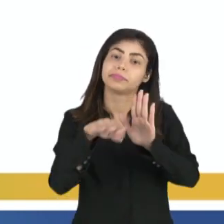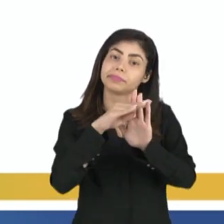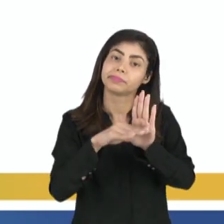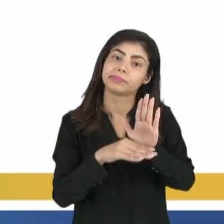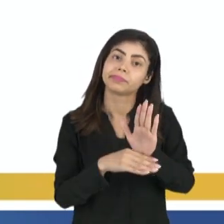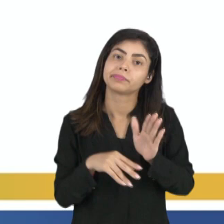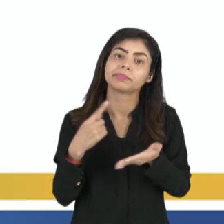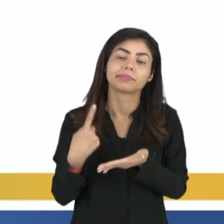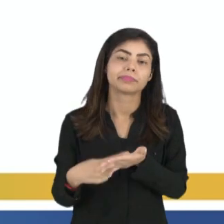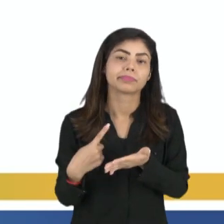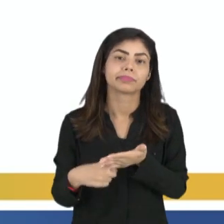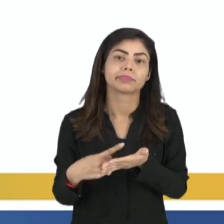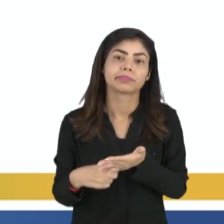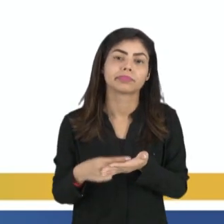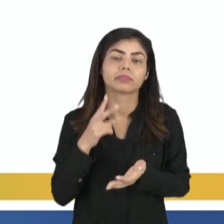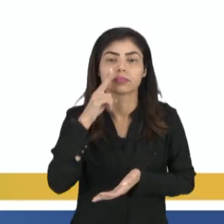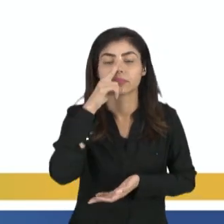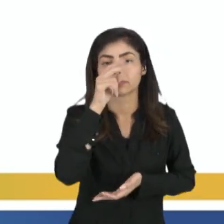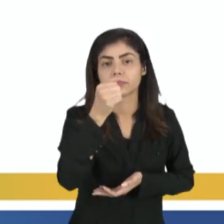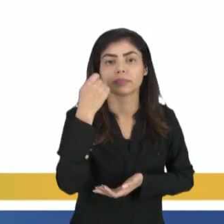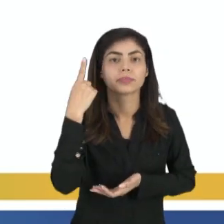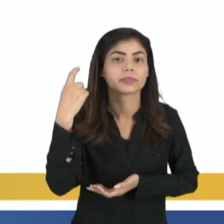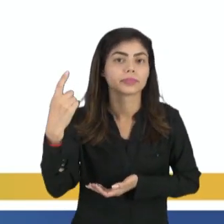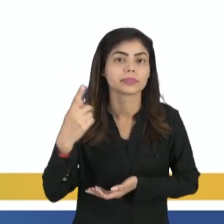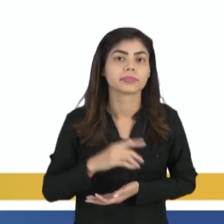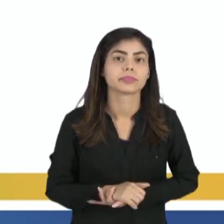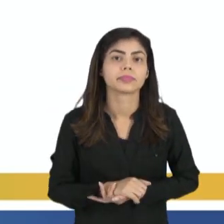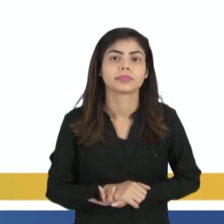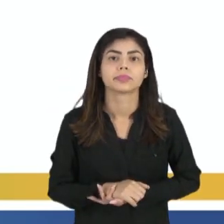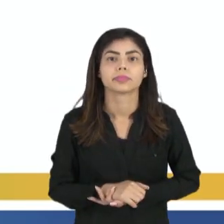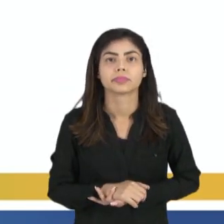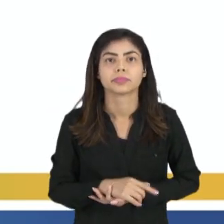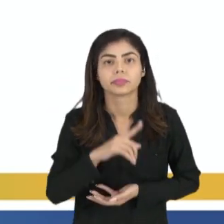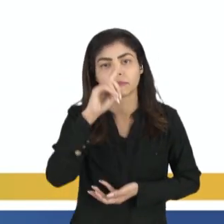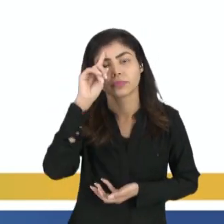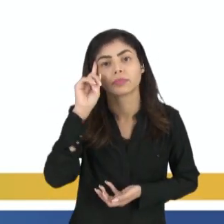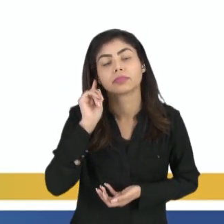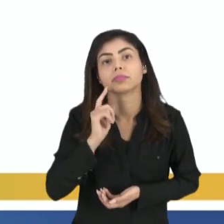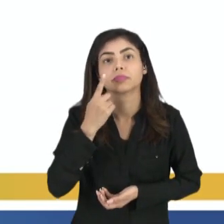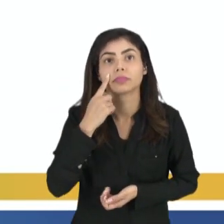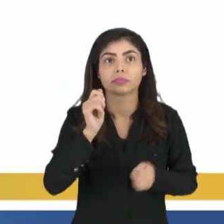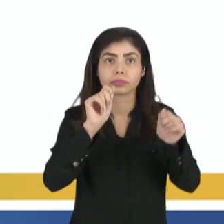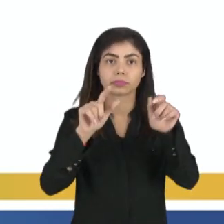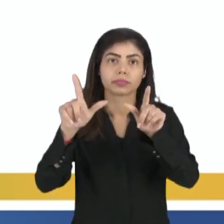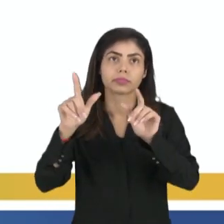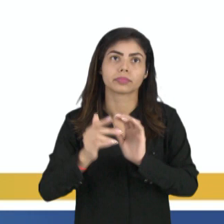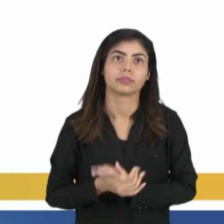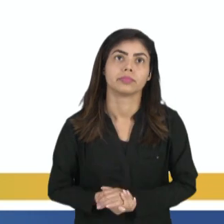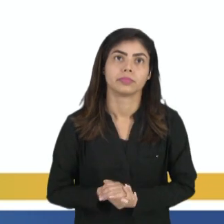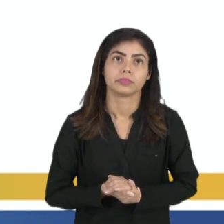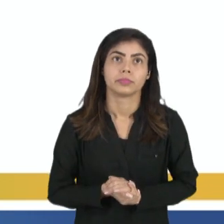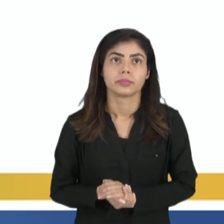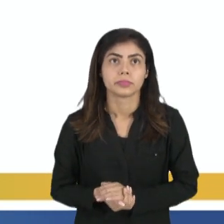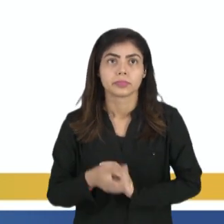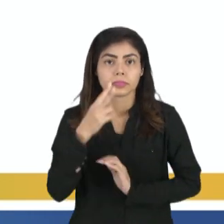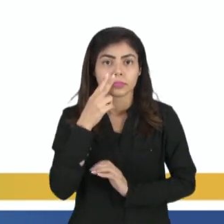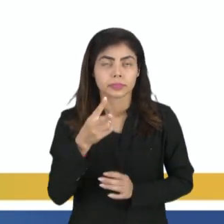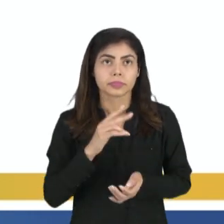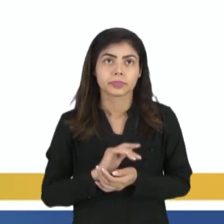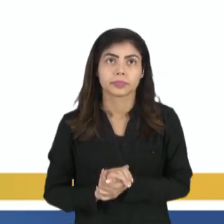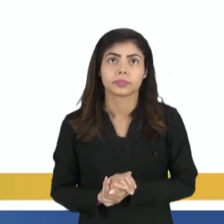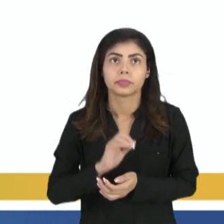de acordo com a tonicidade da palavra Observe Olha só o slide vejo